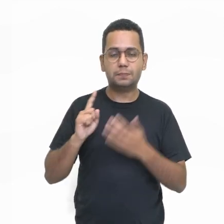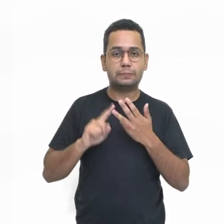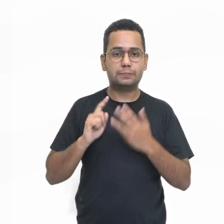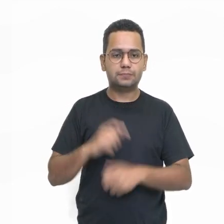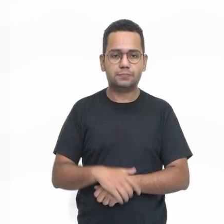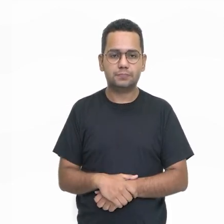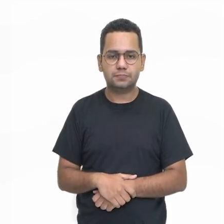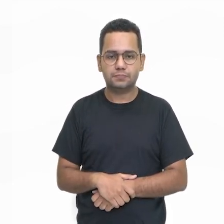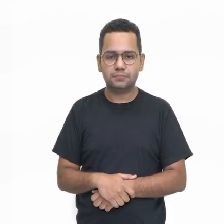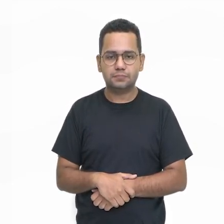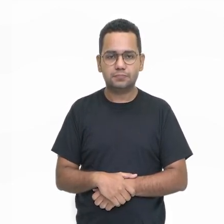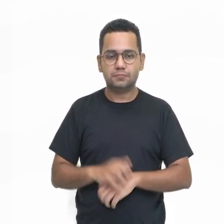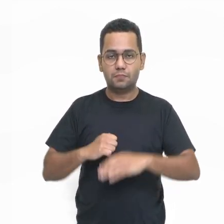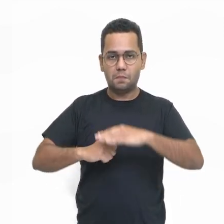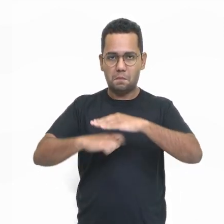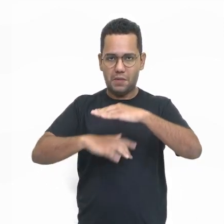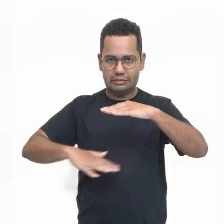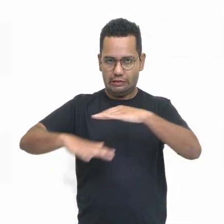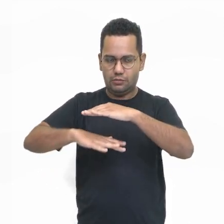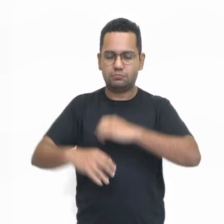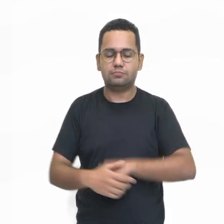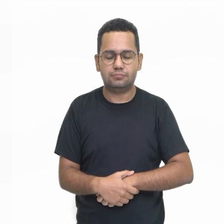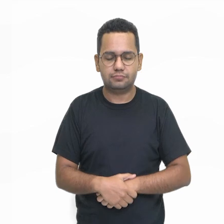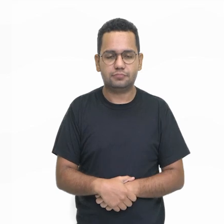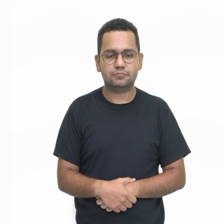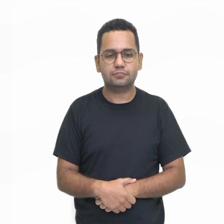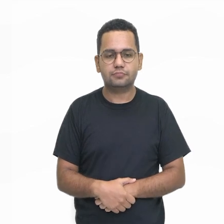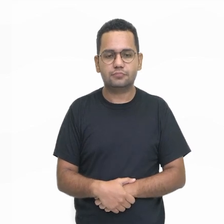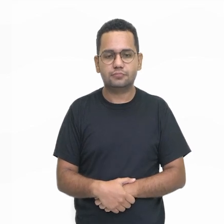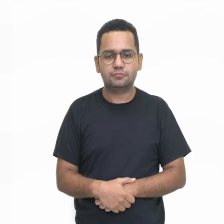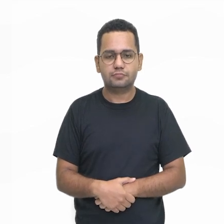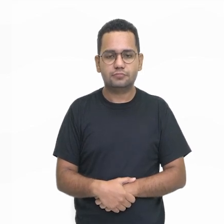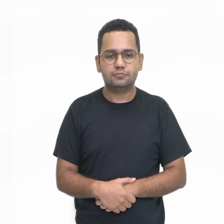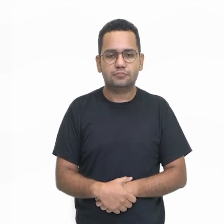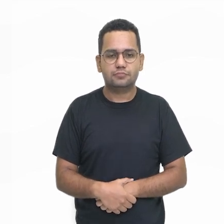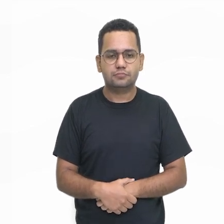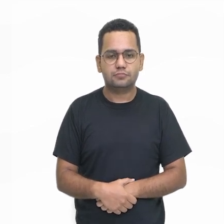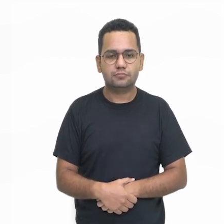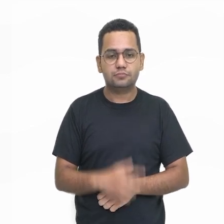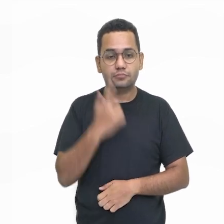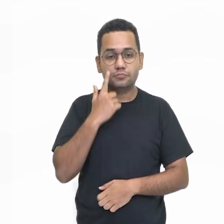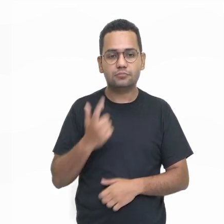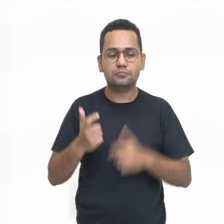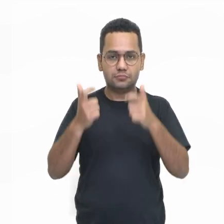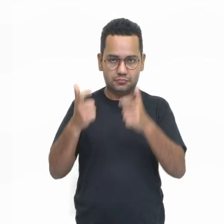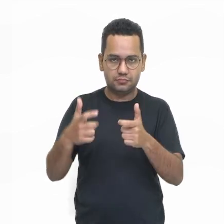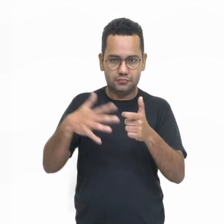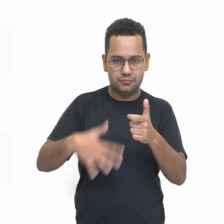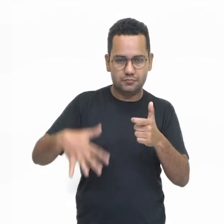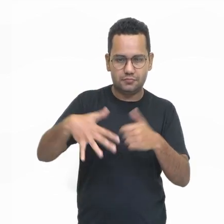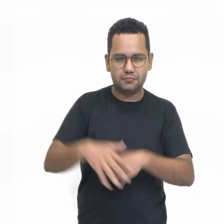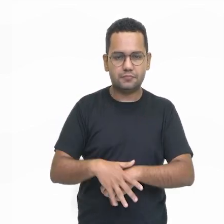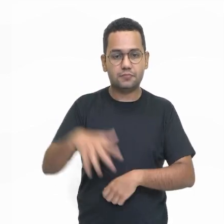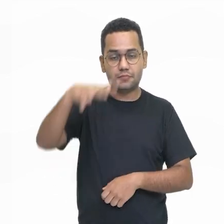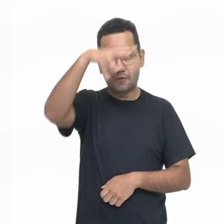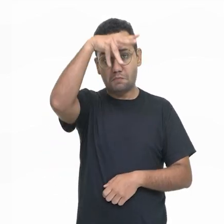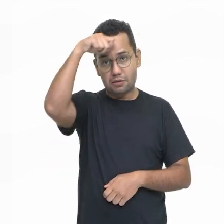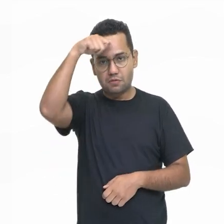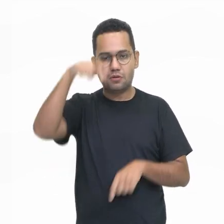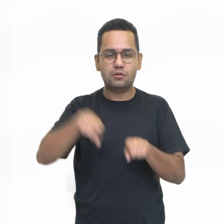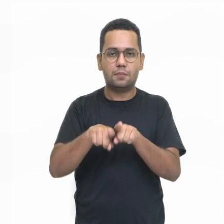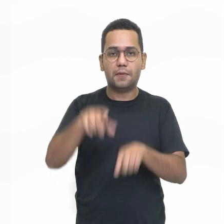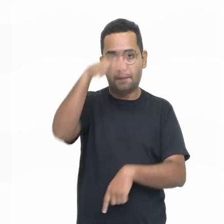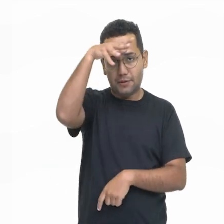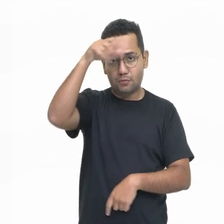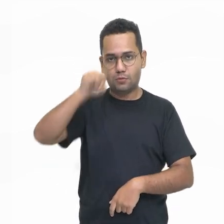bioma Pantanal. Ele tem essa abrangência aí dentro do território brasileiro no Mato Grosso e no